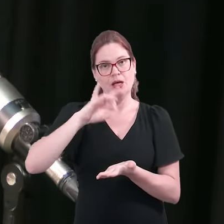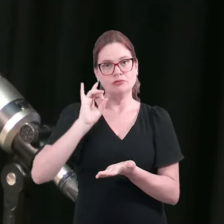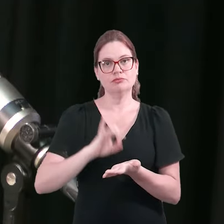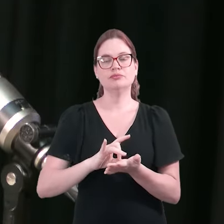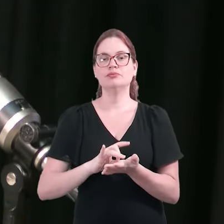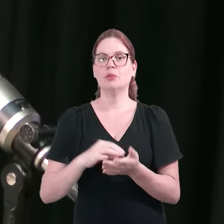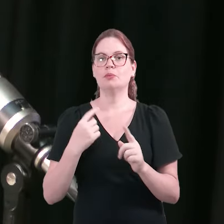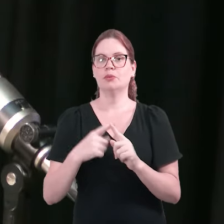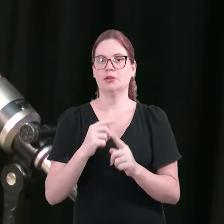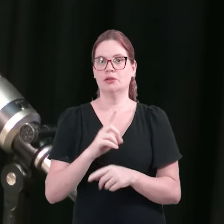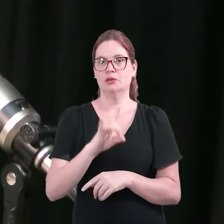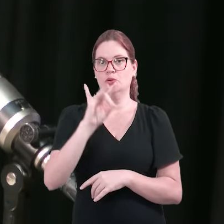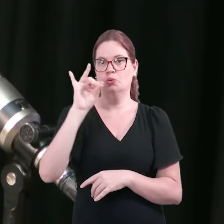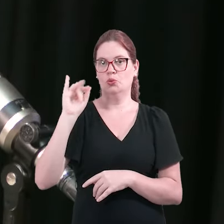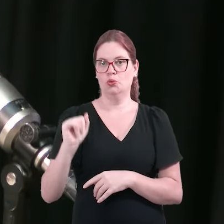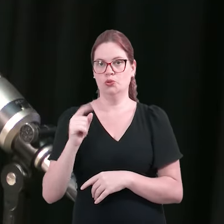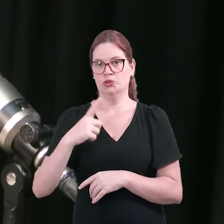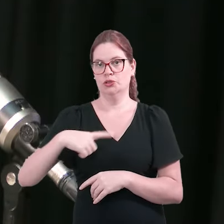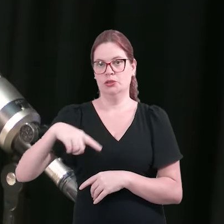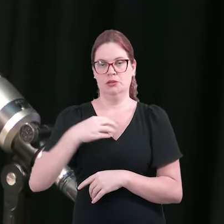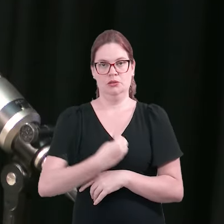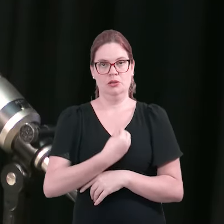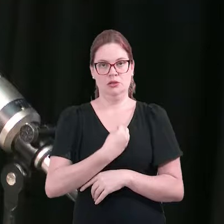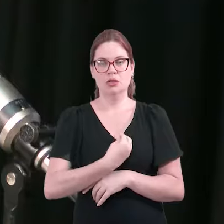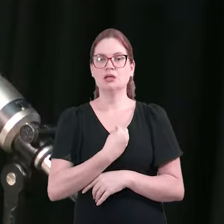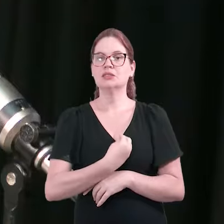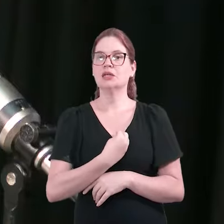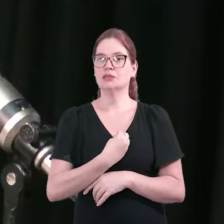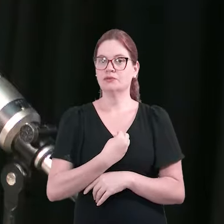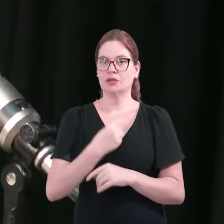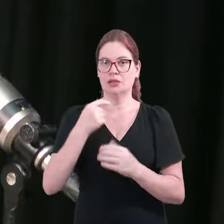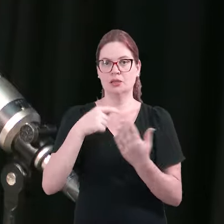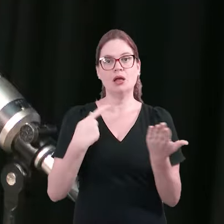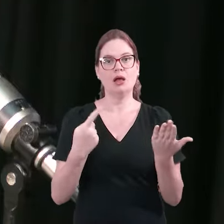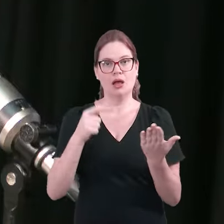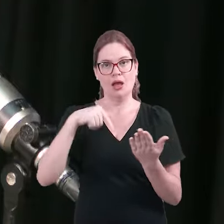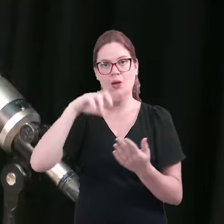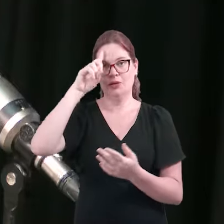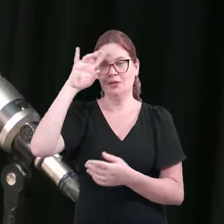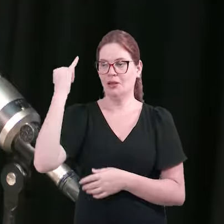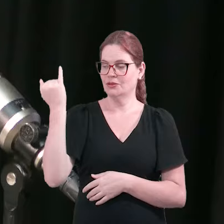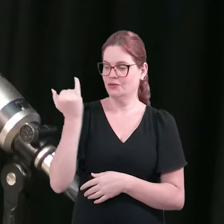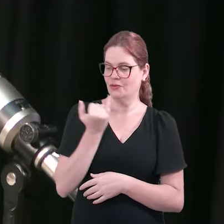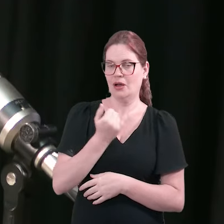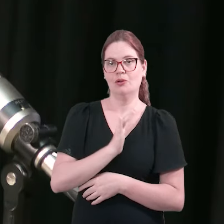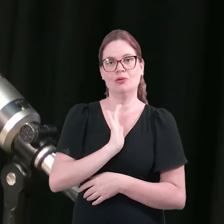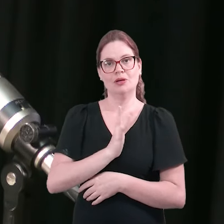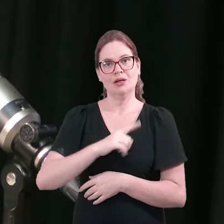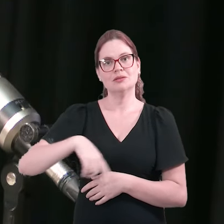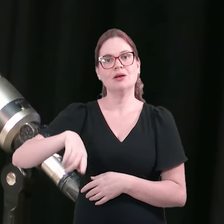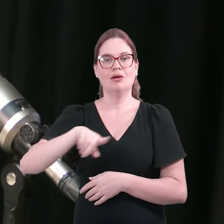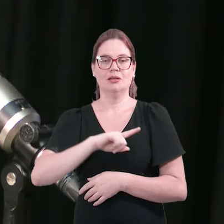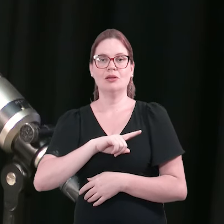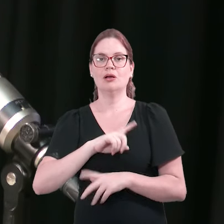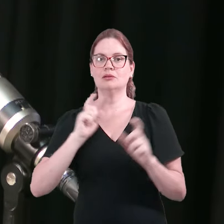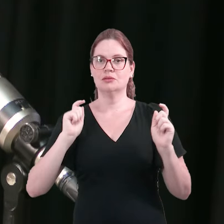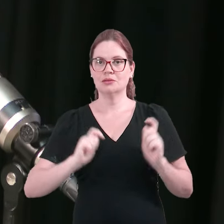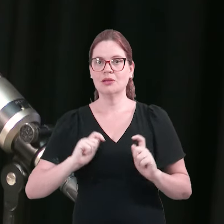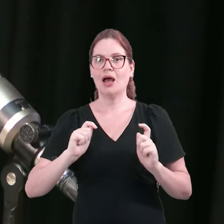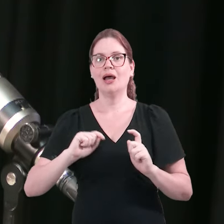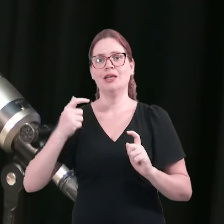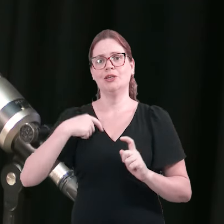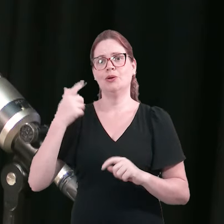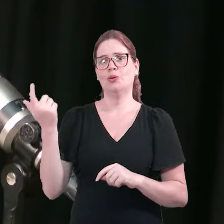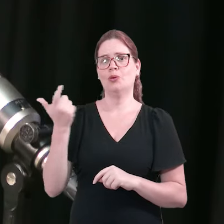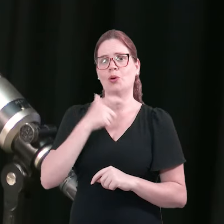dia convenceu as nossas vidas do pecado, da justiça e do juízo. É a Bíblia que fala ao coração do homem,